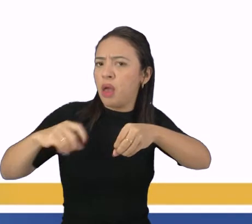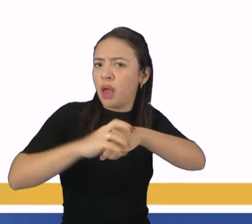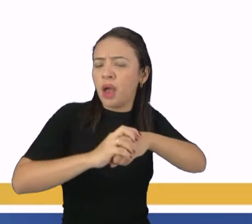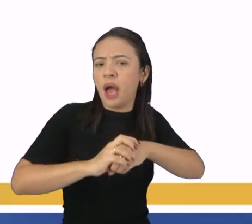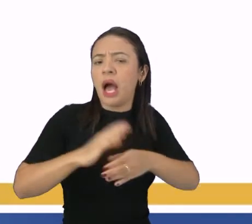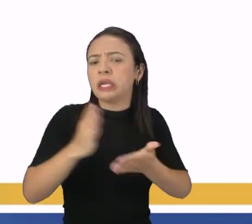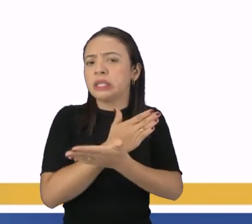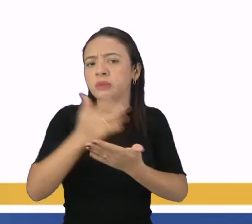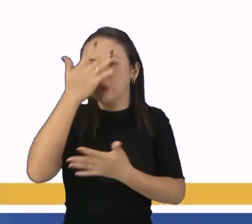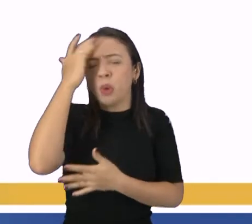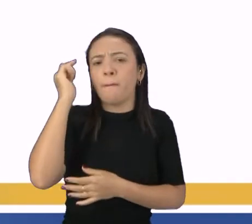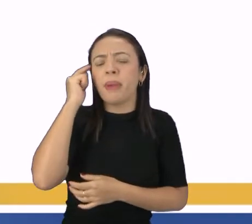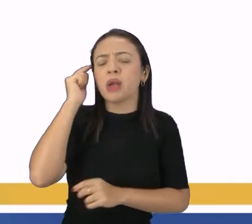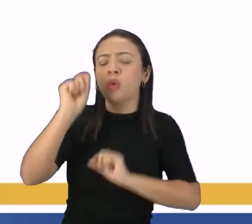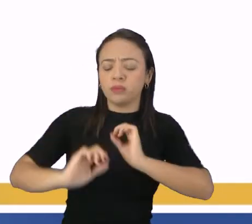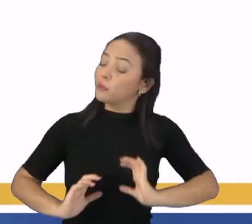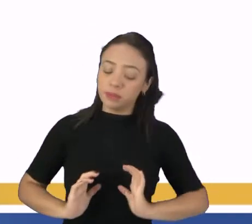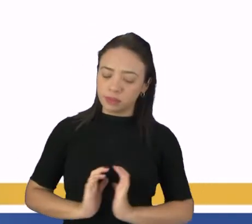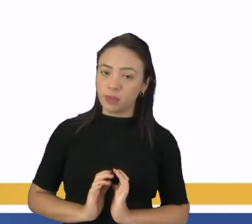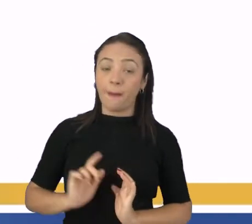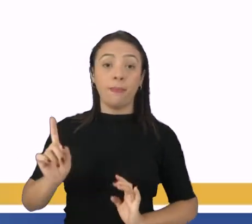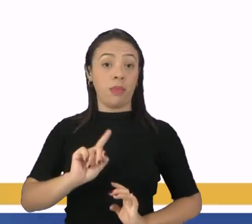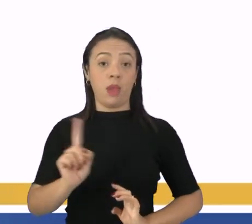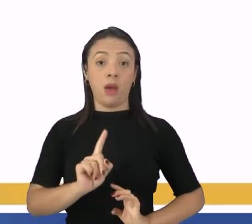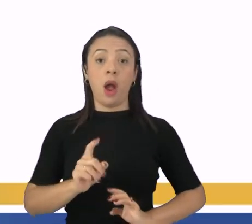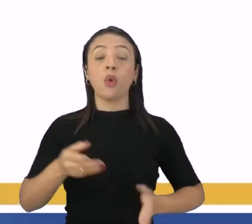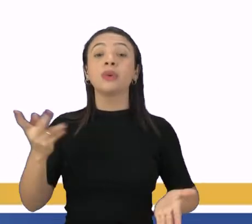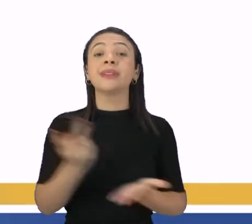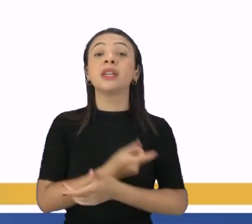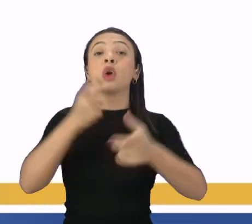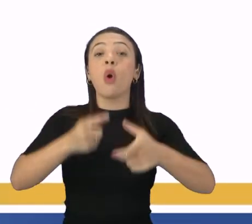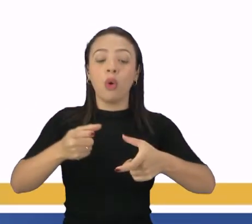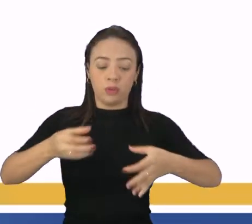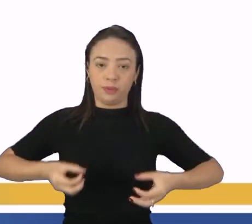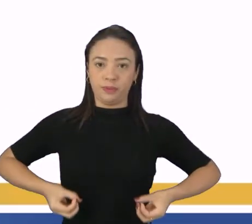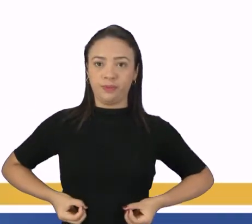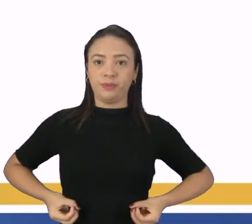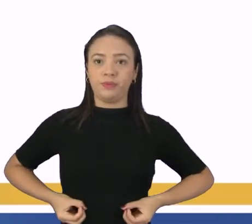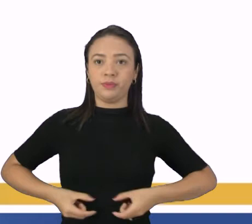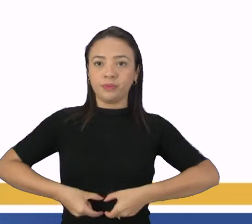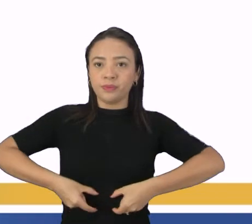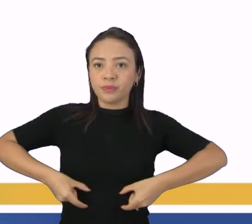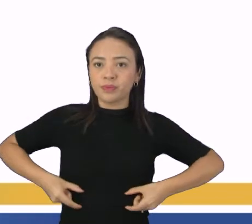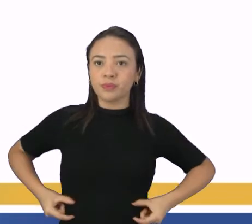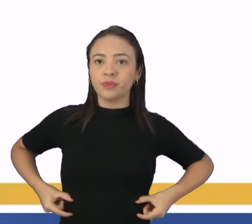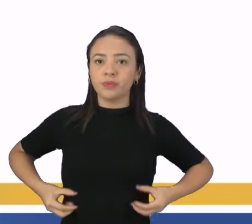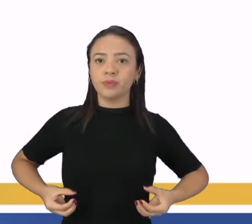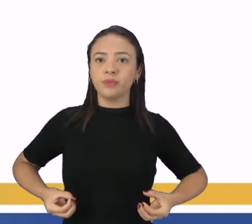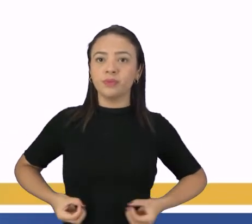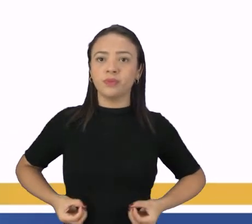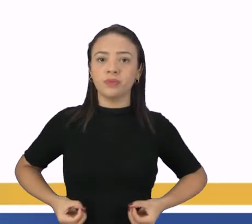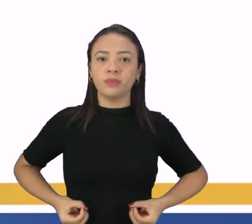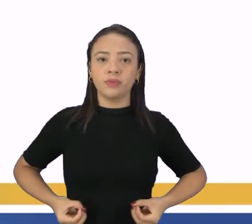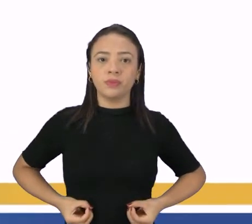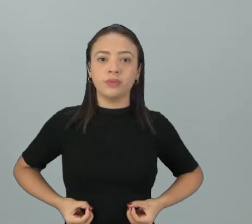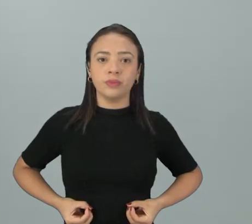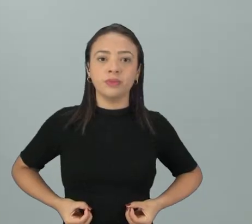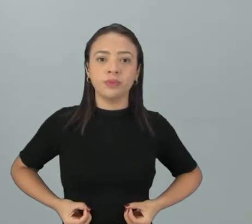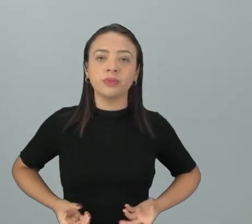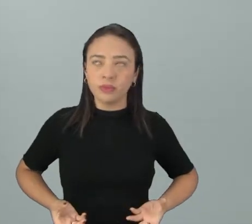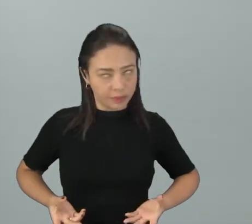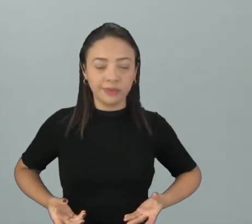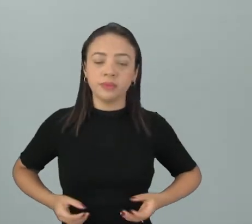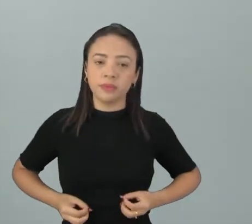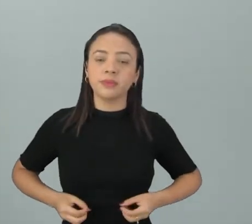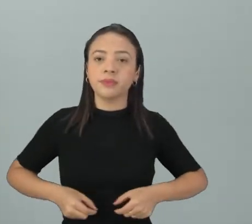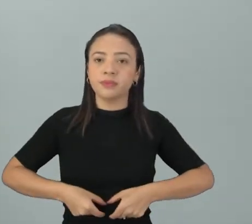ocorre no útero, né? Mas não, na verdade a fecundação ocorre nas tubas uterinas, tá? Tubas uterinas são aqueles, né, como se fossem, o nome já fala, né,